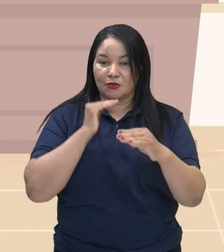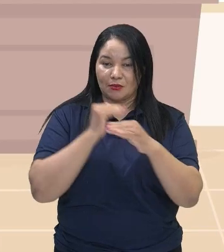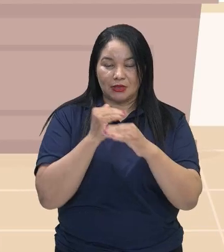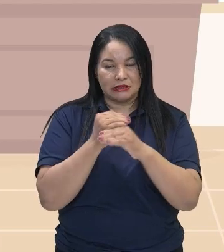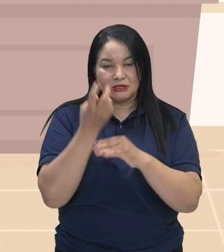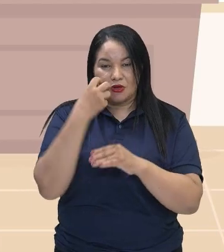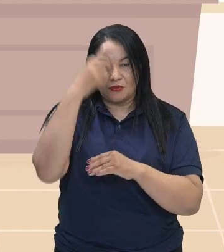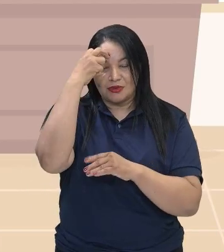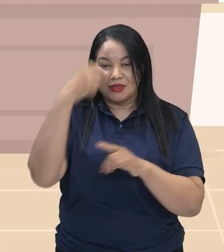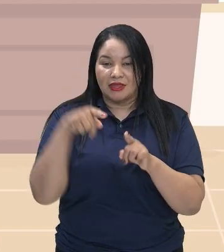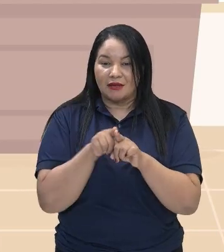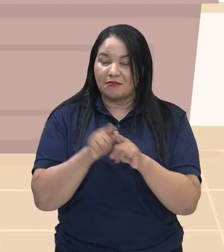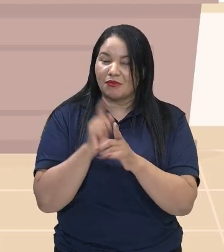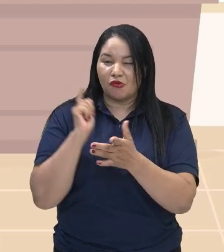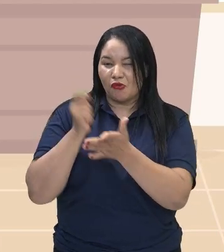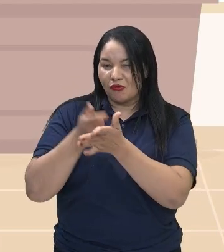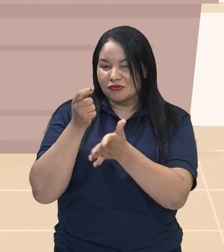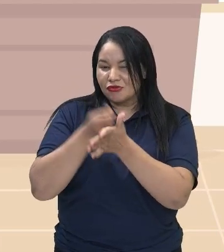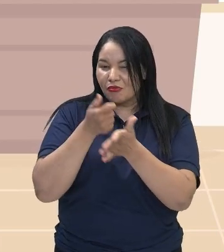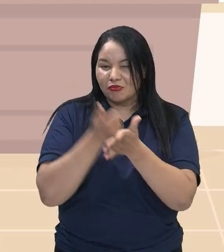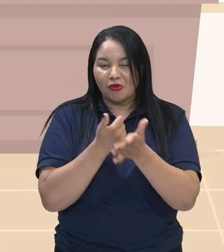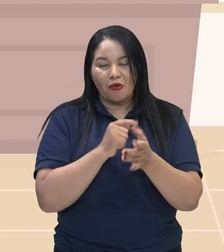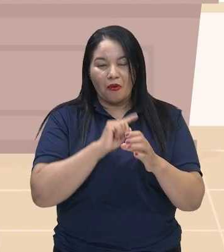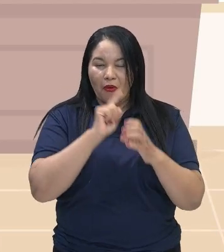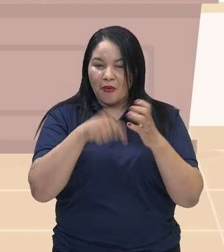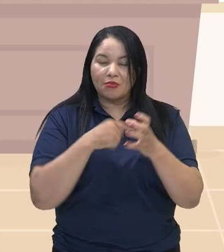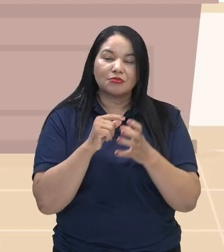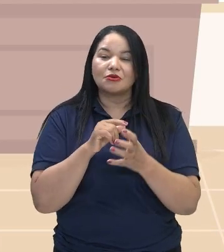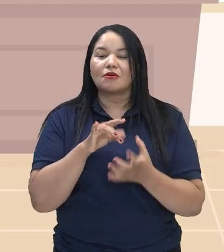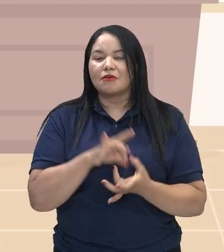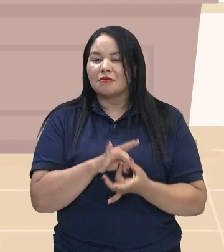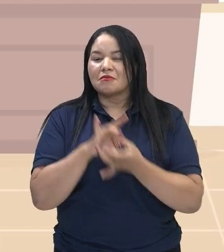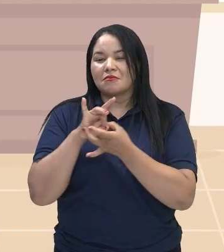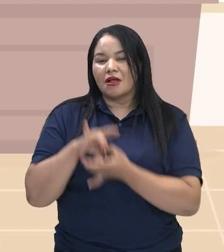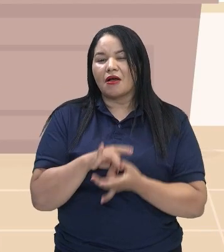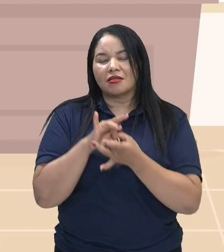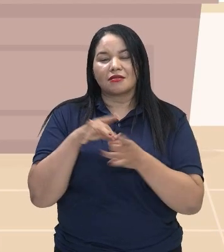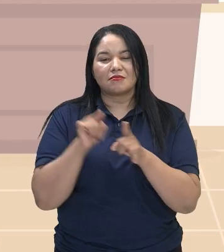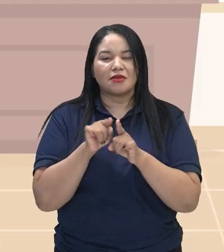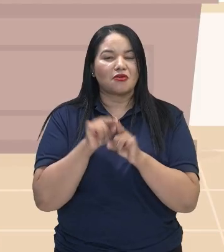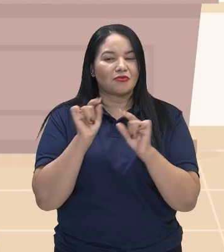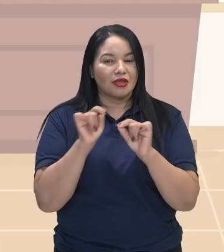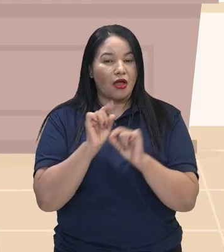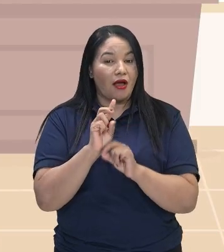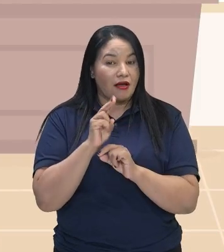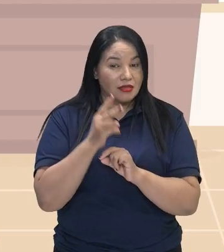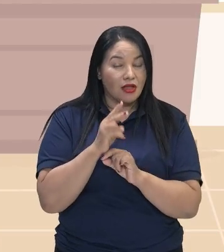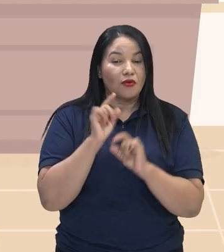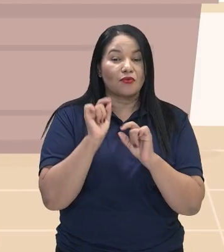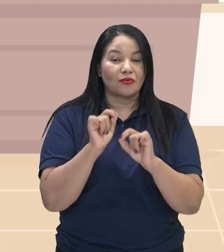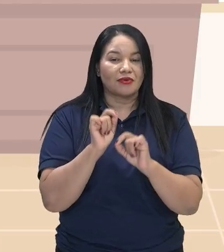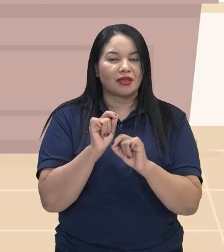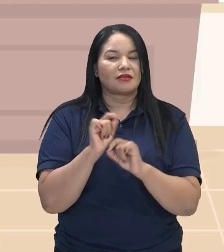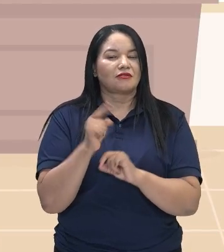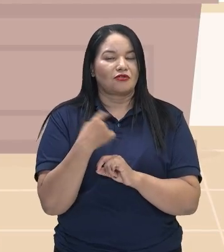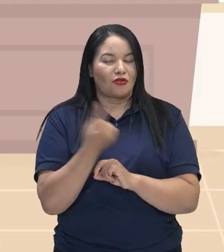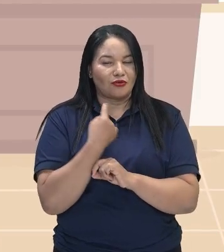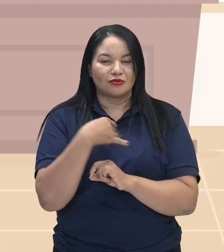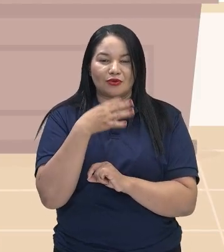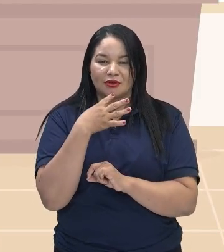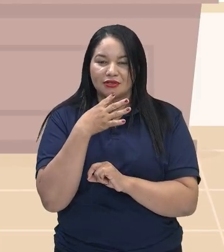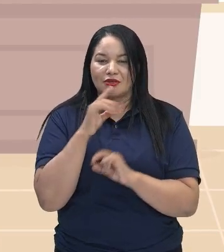e o consumo global, eles são consequências de um outro fenômeno que nós também conhecemos muito bem, que